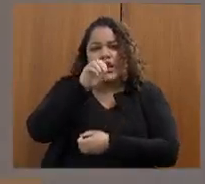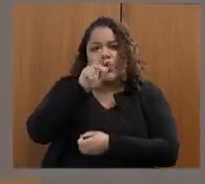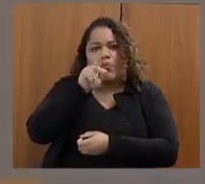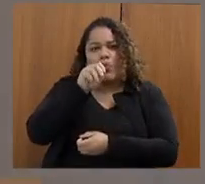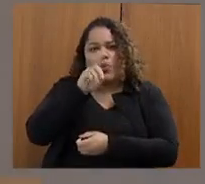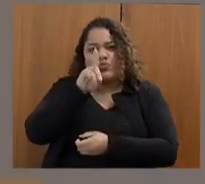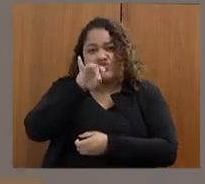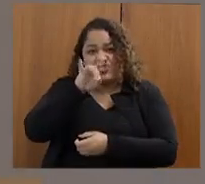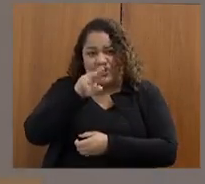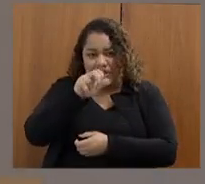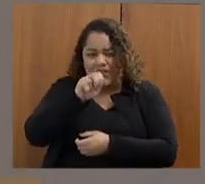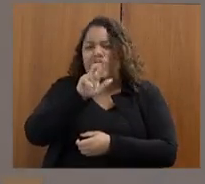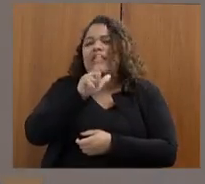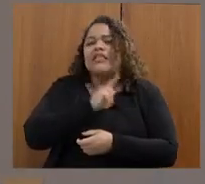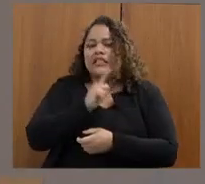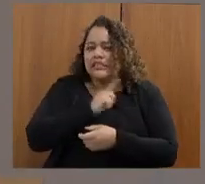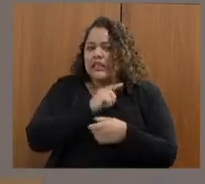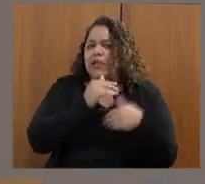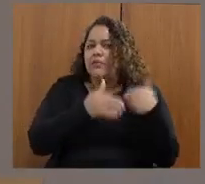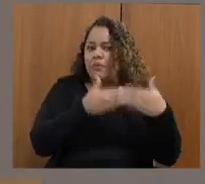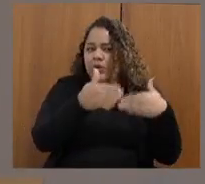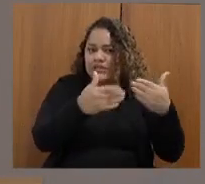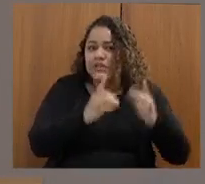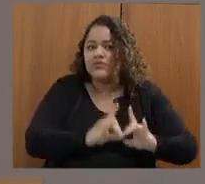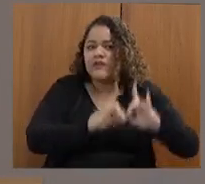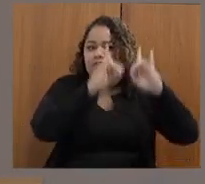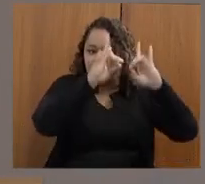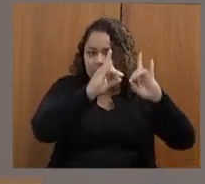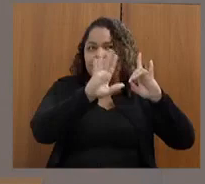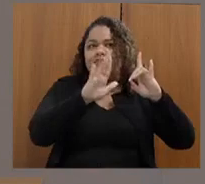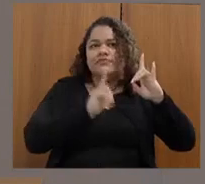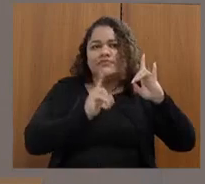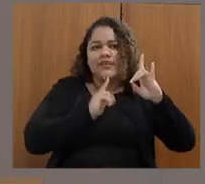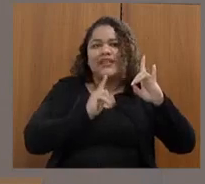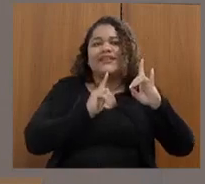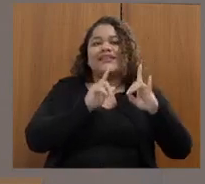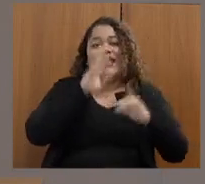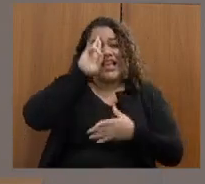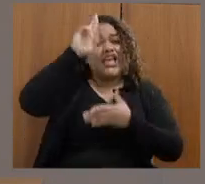nós estamos de olho até me mandou aqui agora